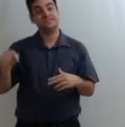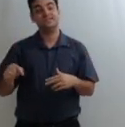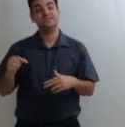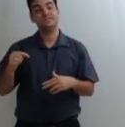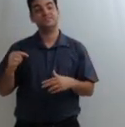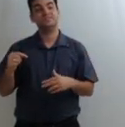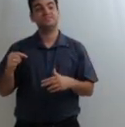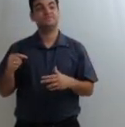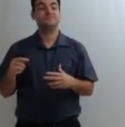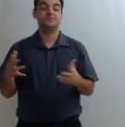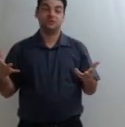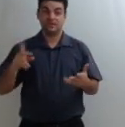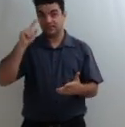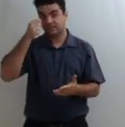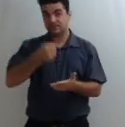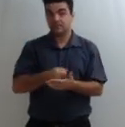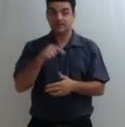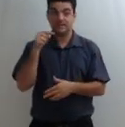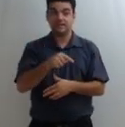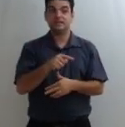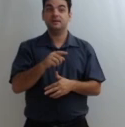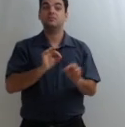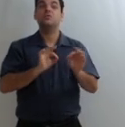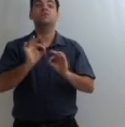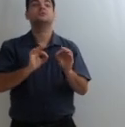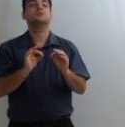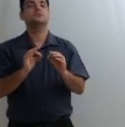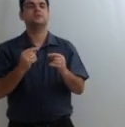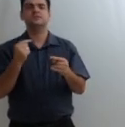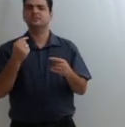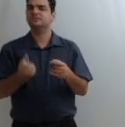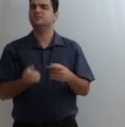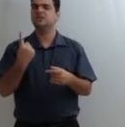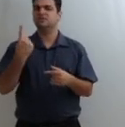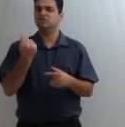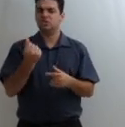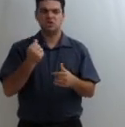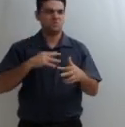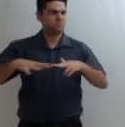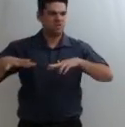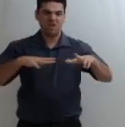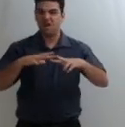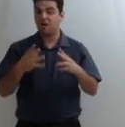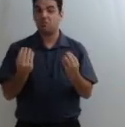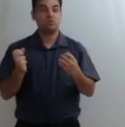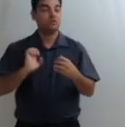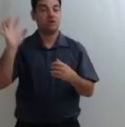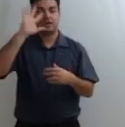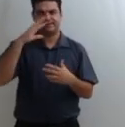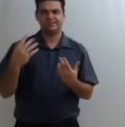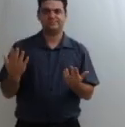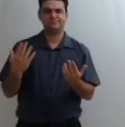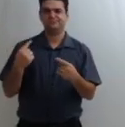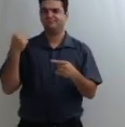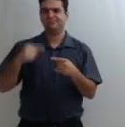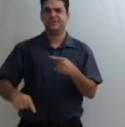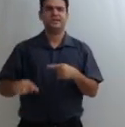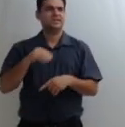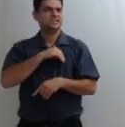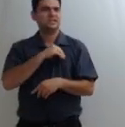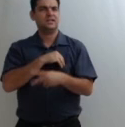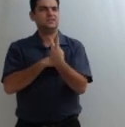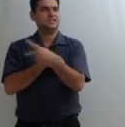decisão ressalta também a movimentação financeira incompatível com o patrimônio, a atividade econômica, a capacidade